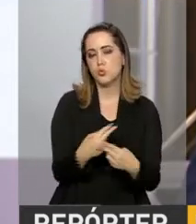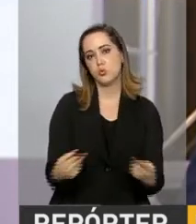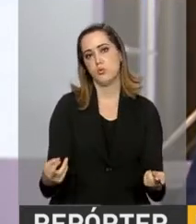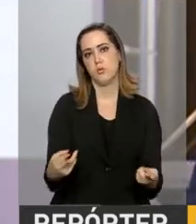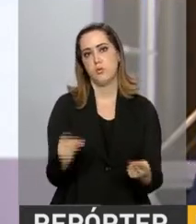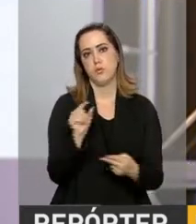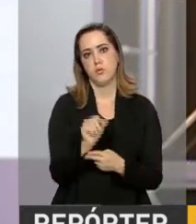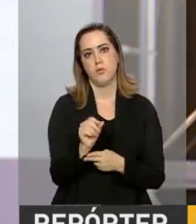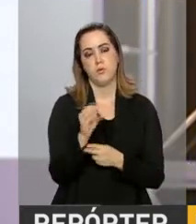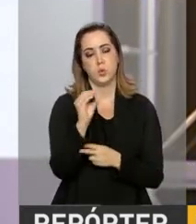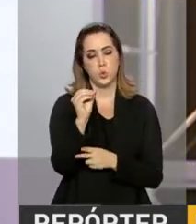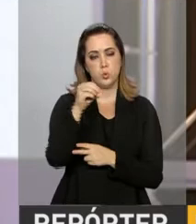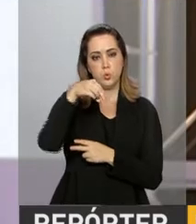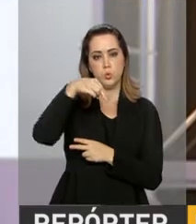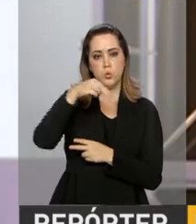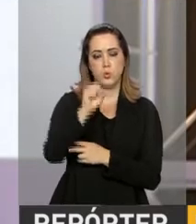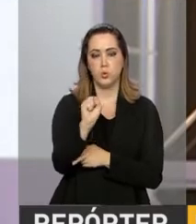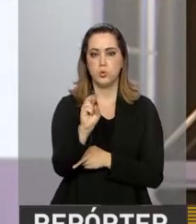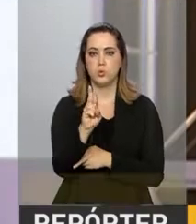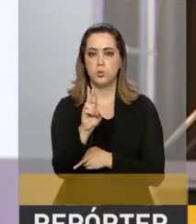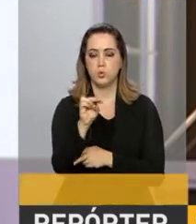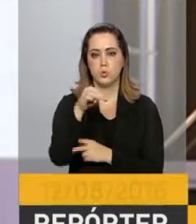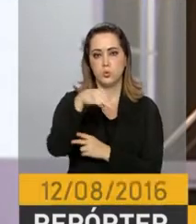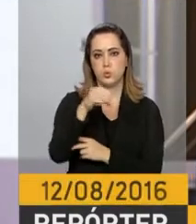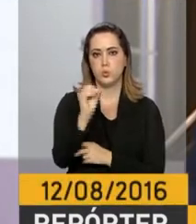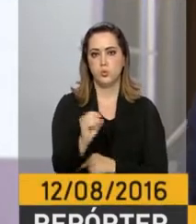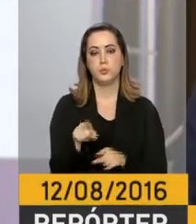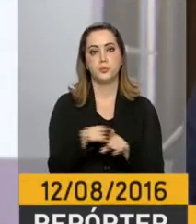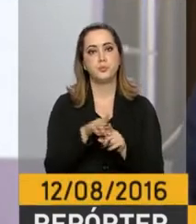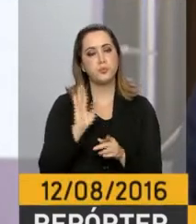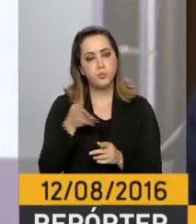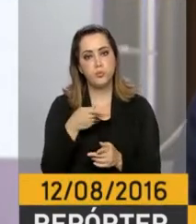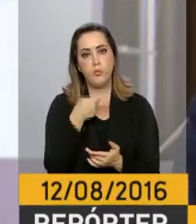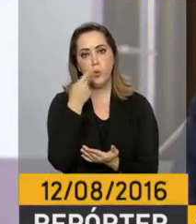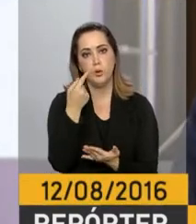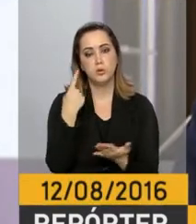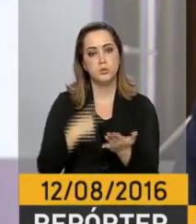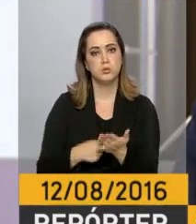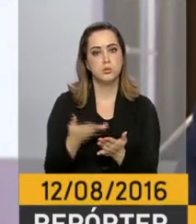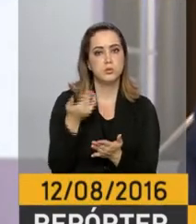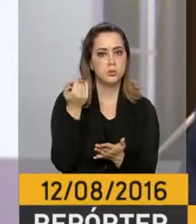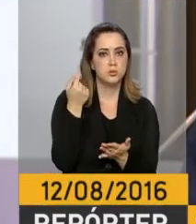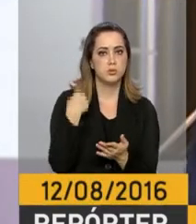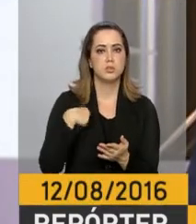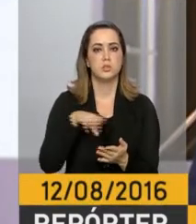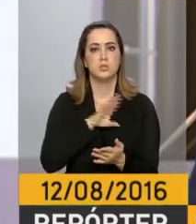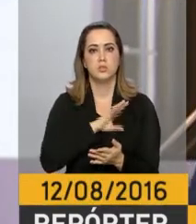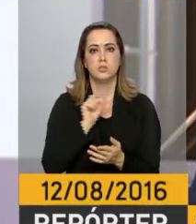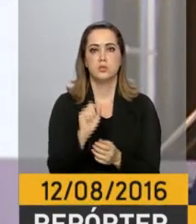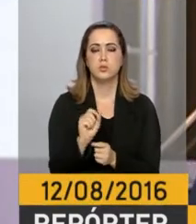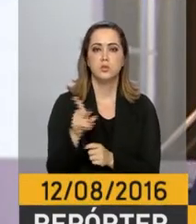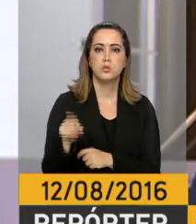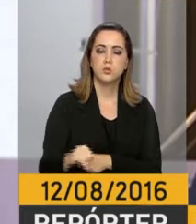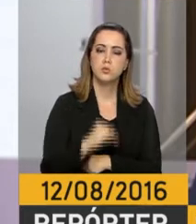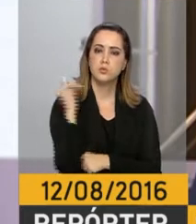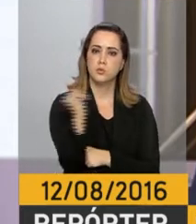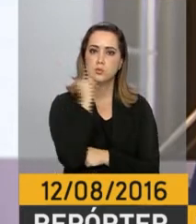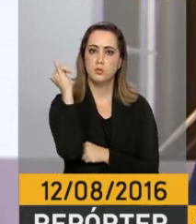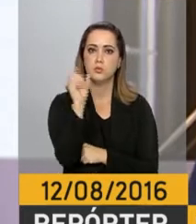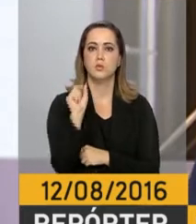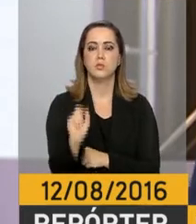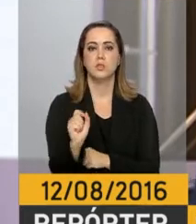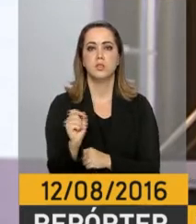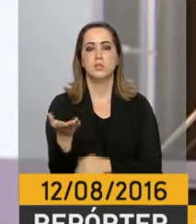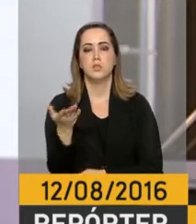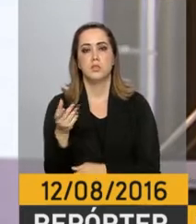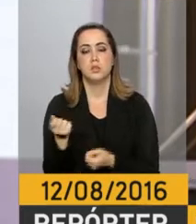a recuperação econômica. Como tenho afirmado em declarações recentes, o elemento mais essencial para a recuperação econômica